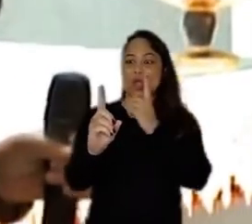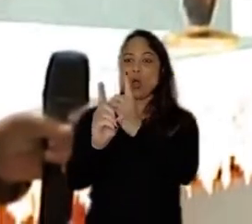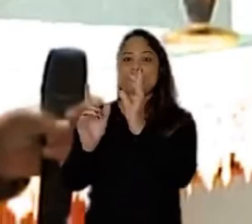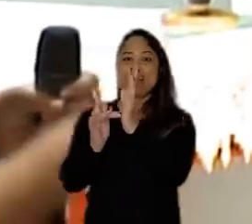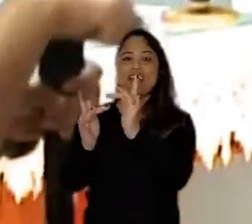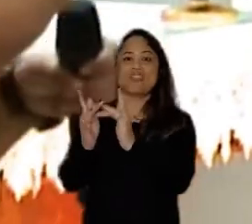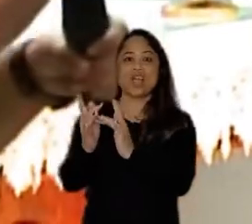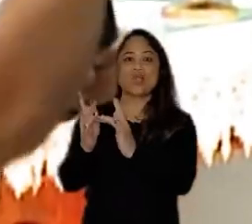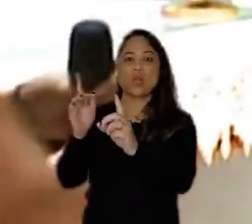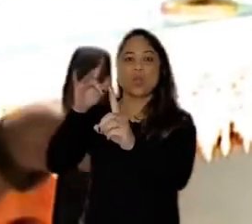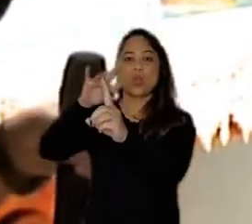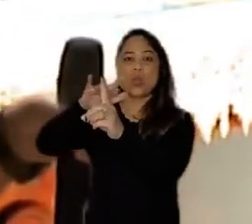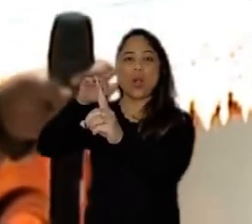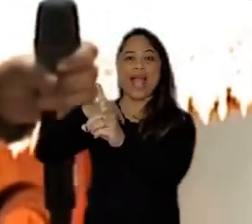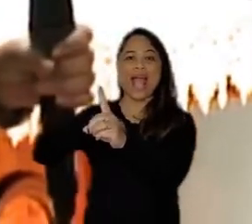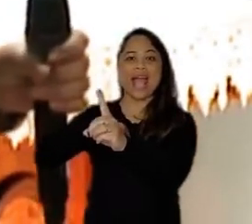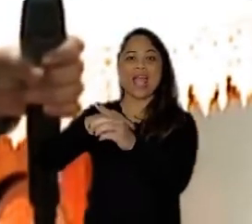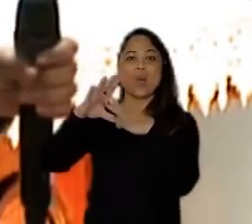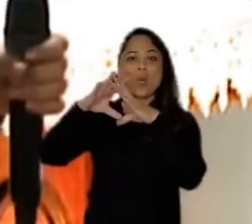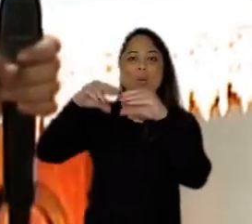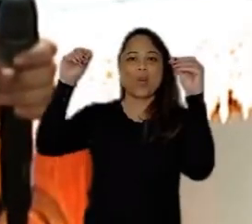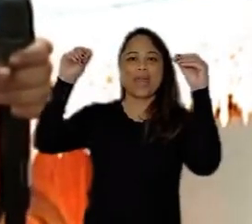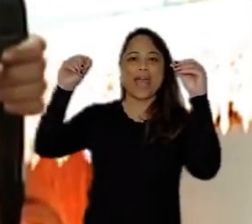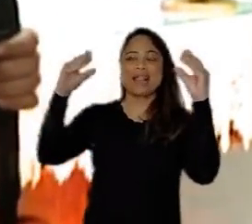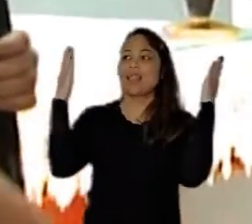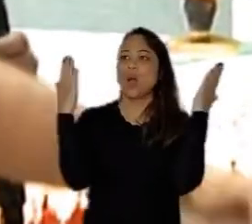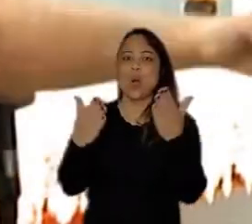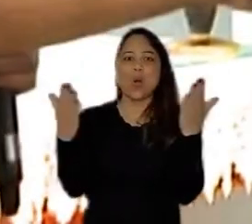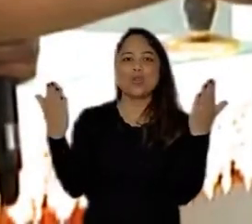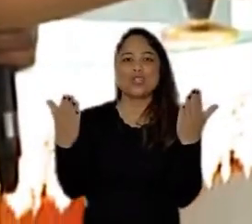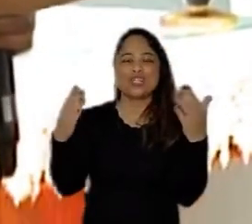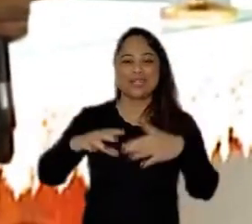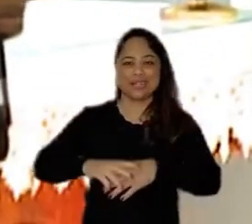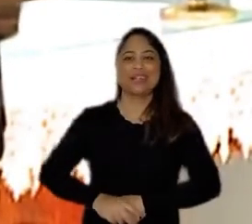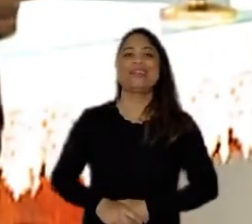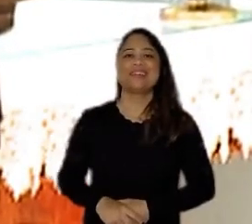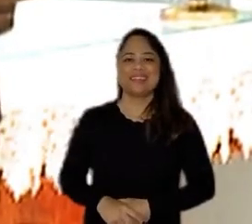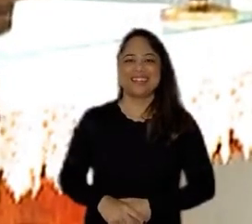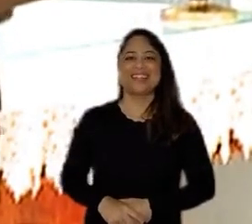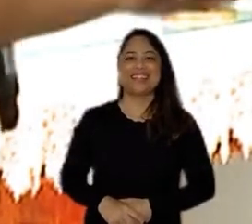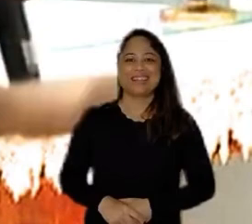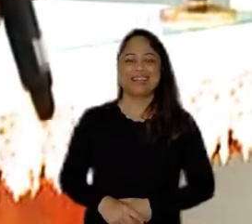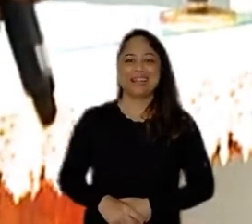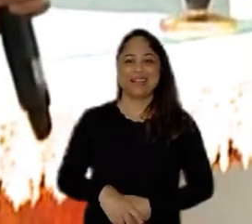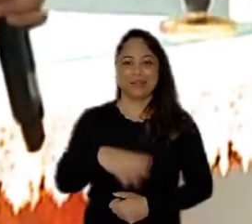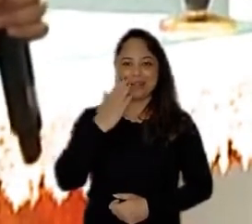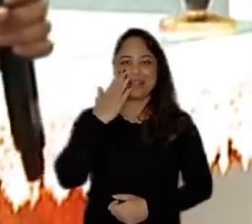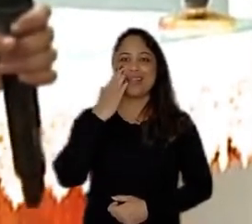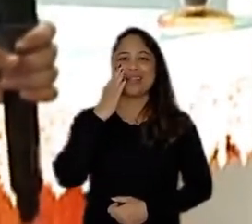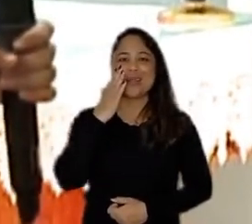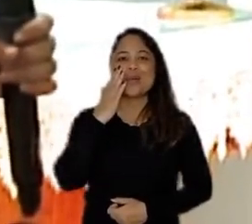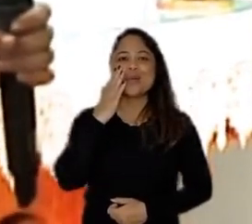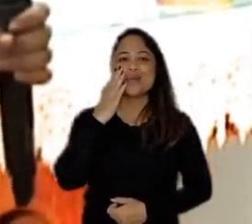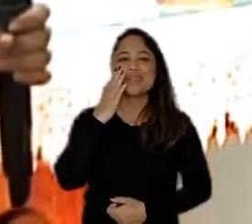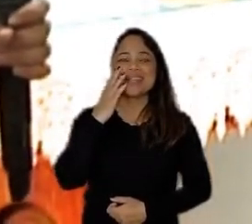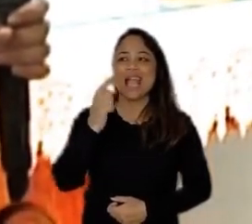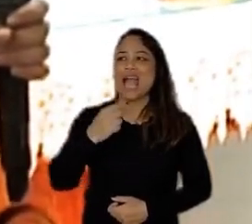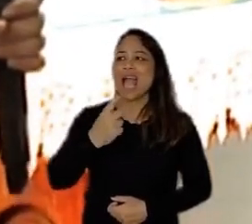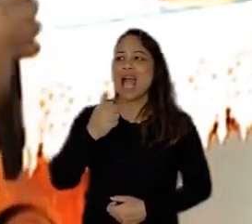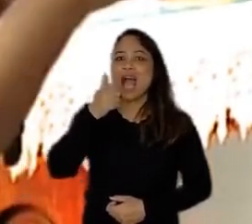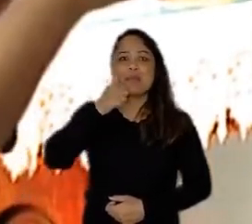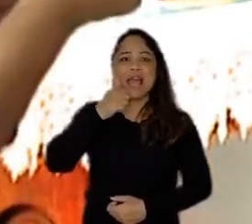ser curada hoje. Qual é a primeira filha da esperança? A